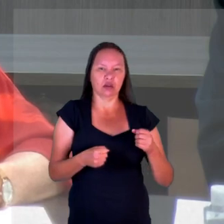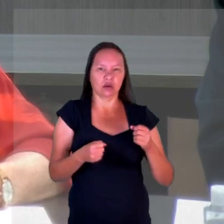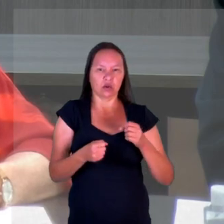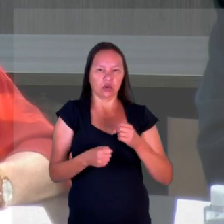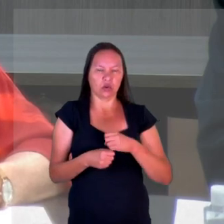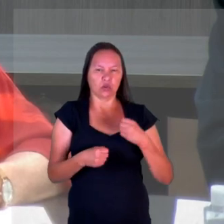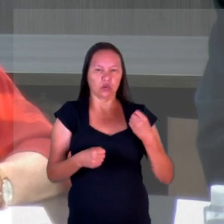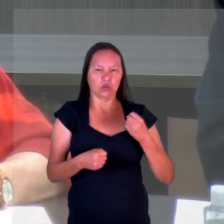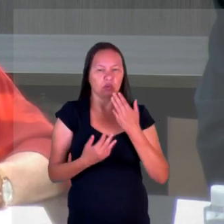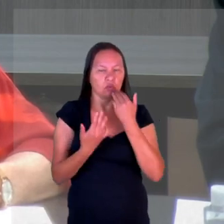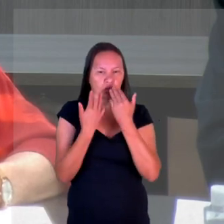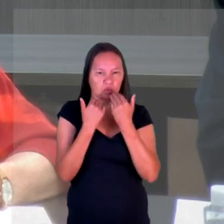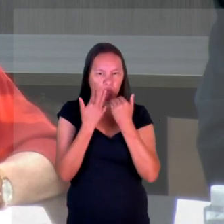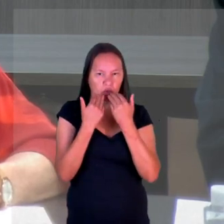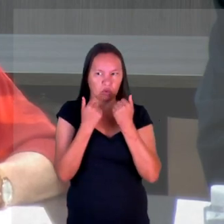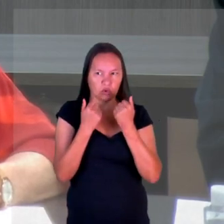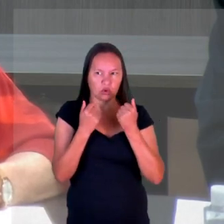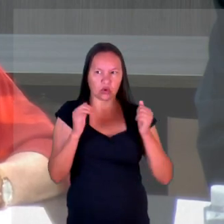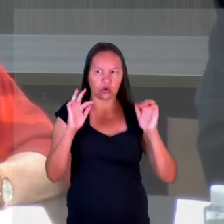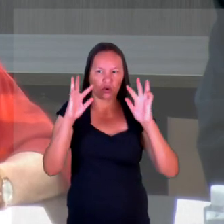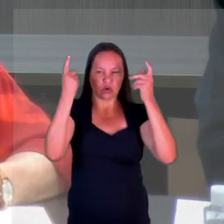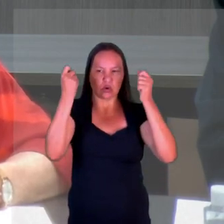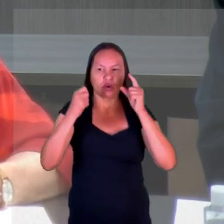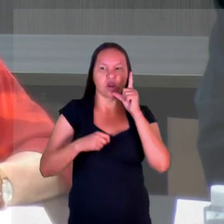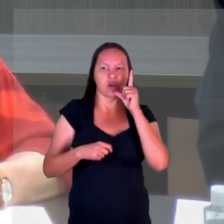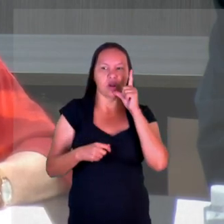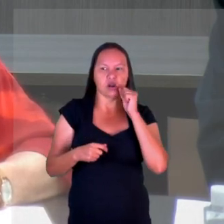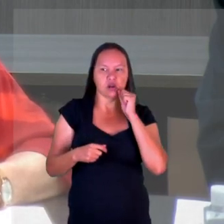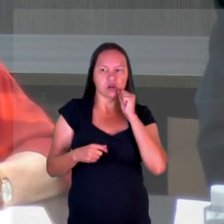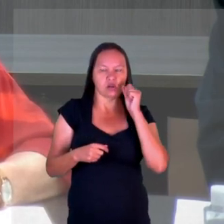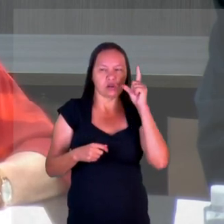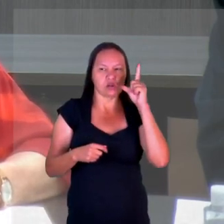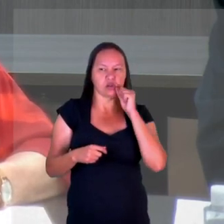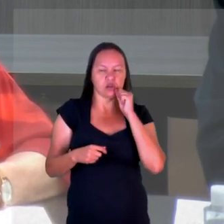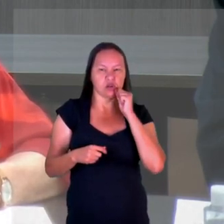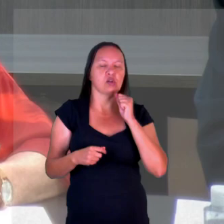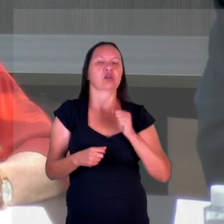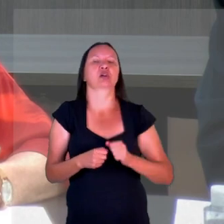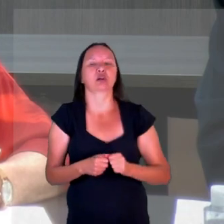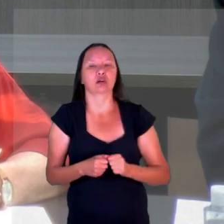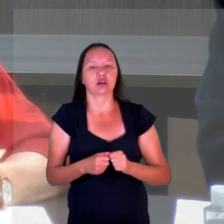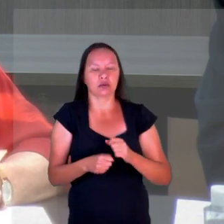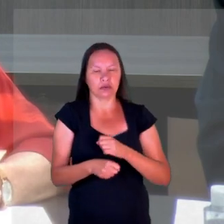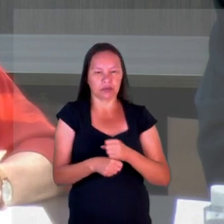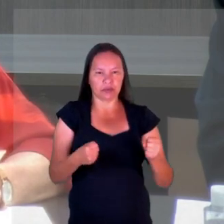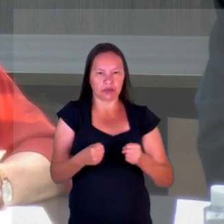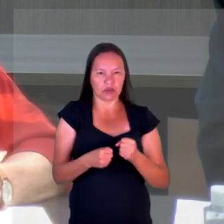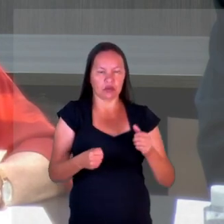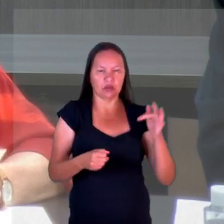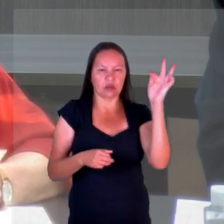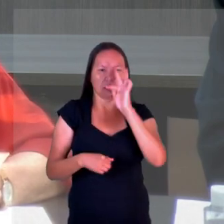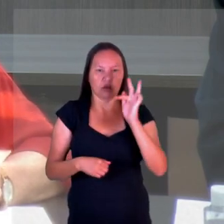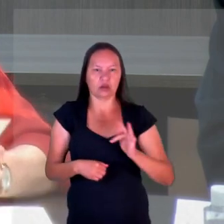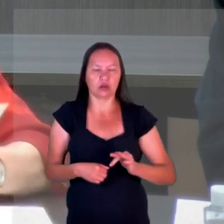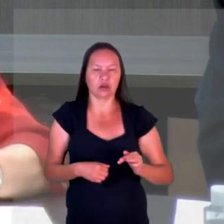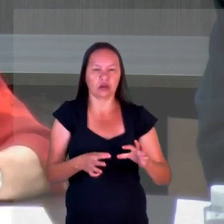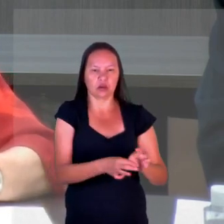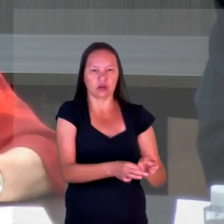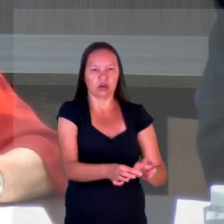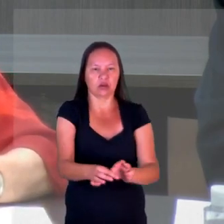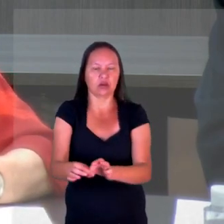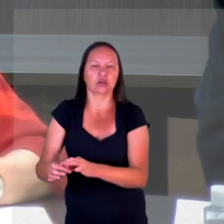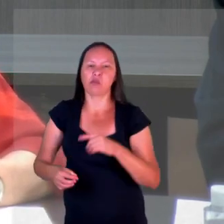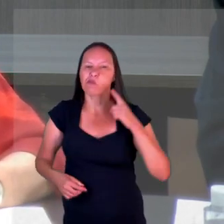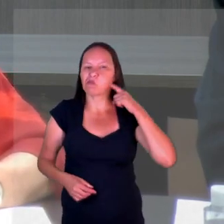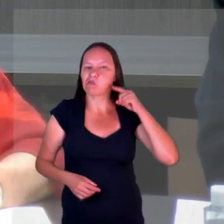Alimentação celebrada anualmente desde 1981 em alusão à fundação da Organização das Nações